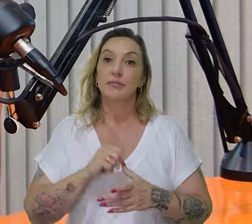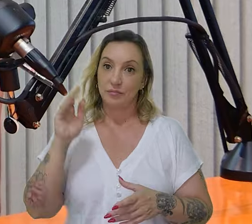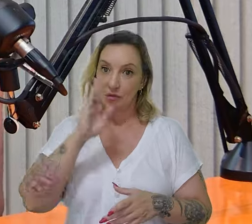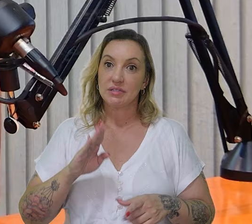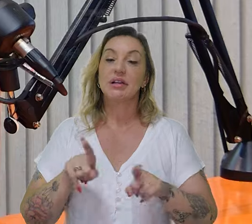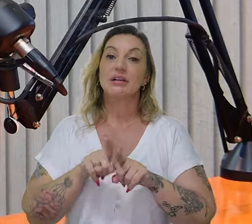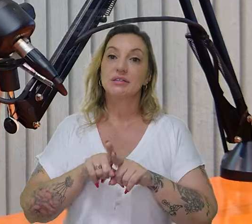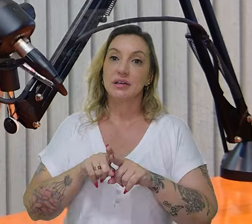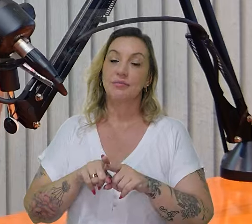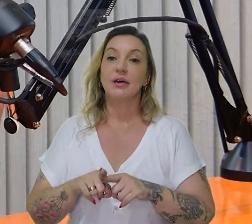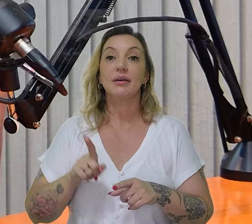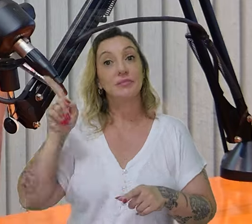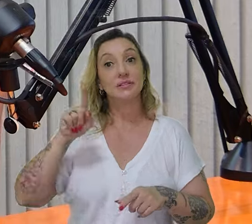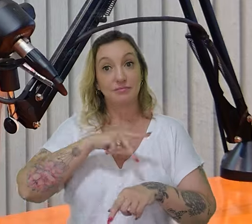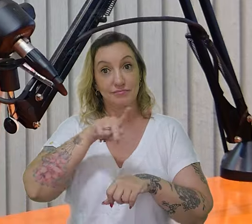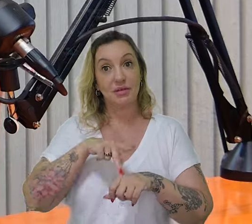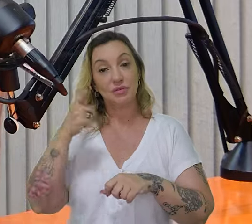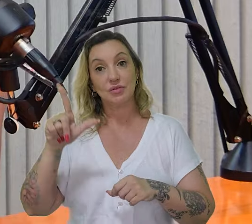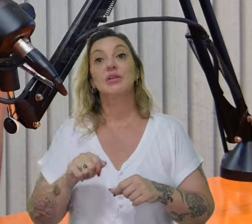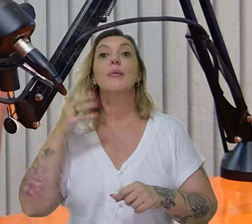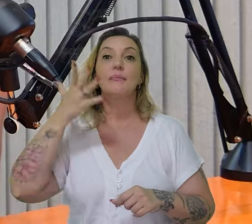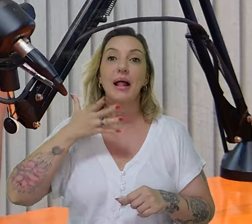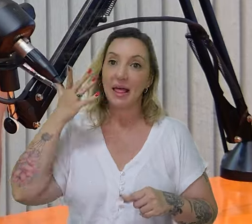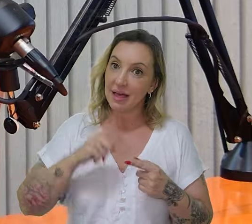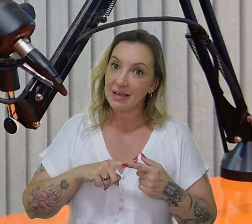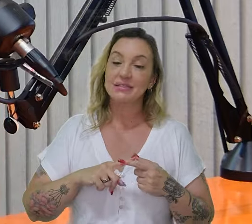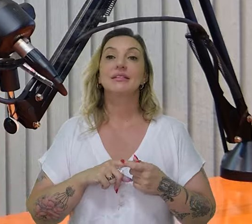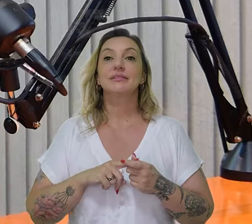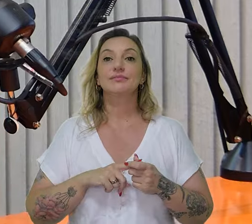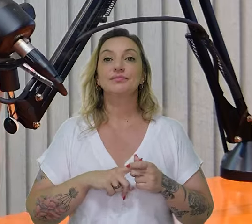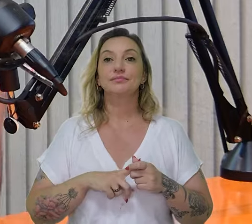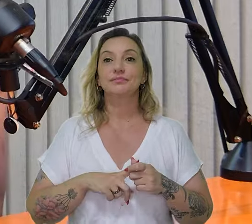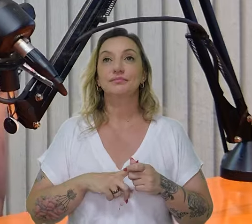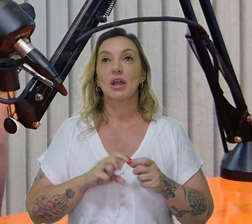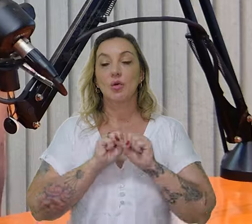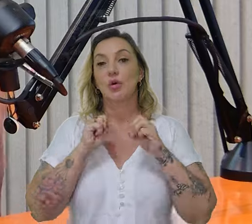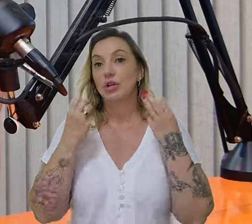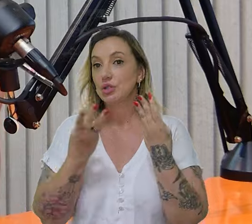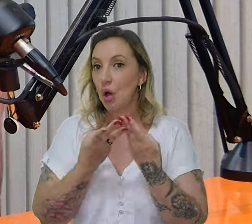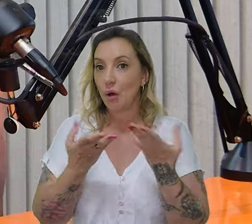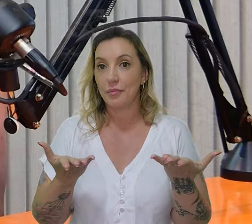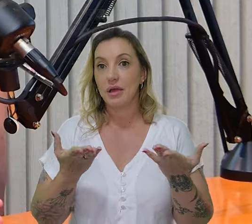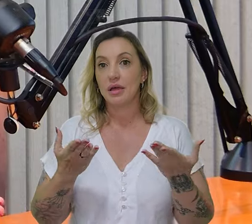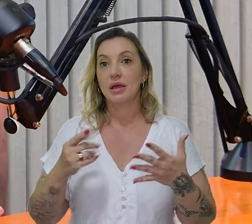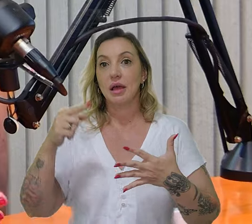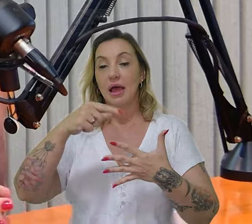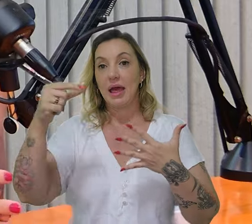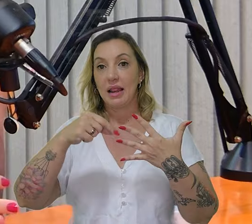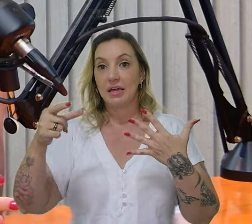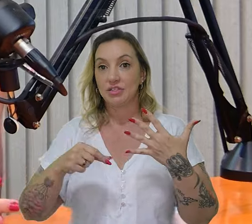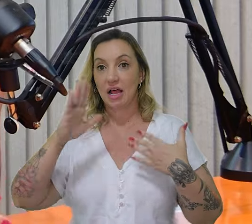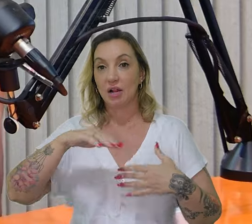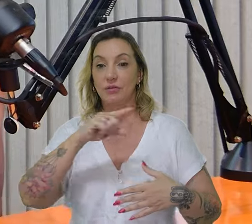também que julgam mas tem os estrangeiros e depois tem as palestras que eu vou dar eh tem workshops tem matérias eletivas pros